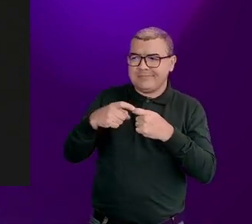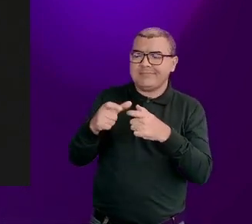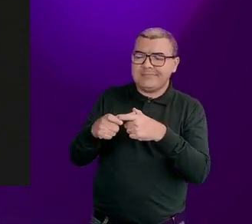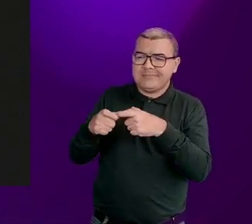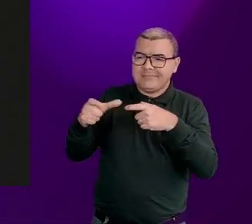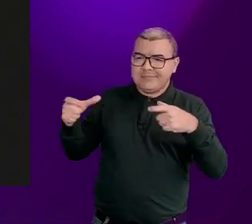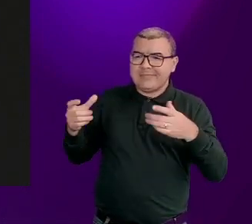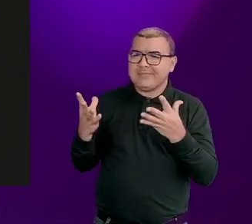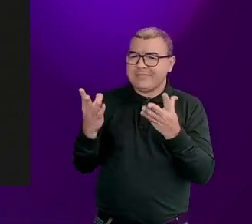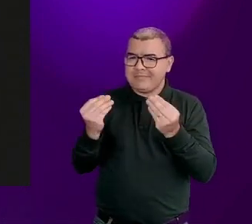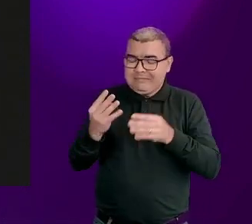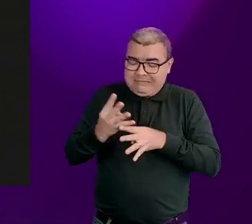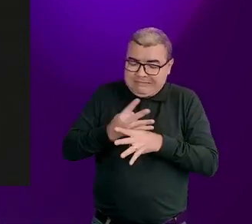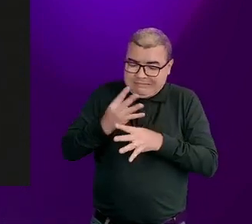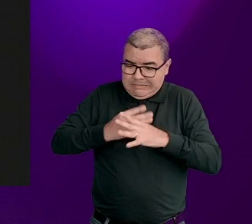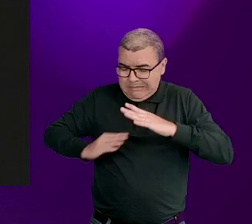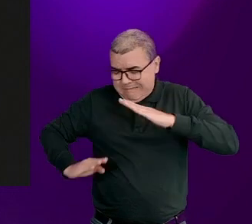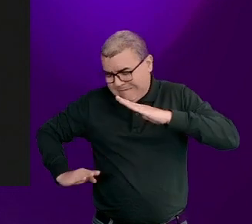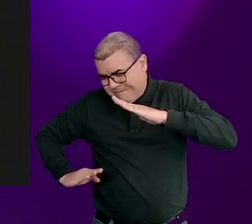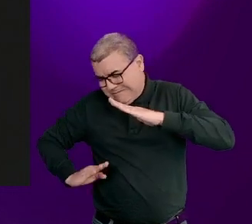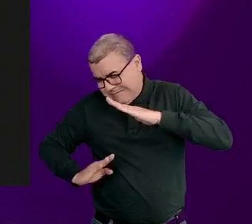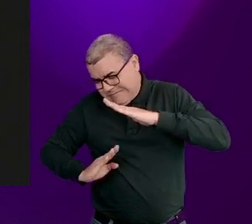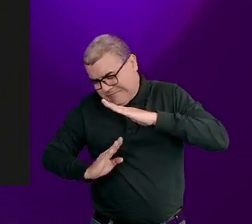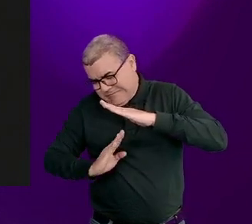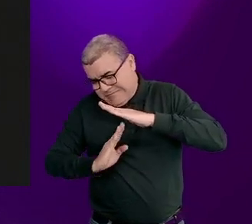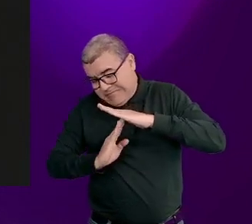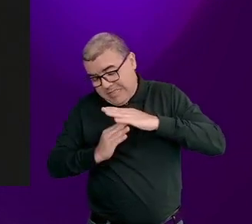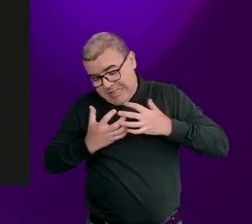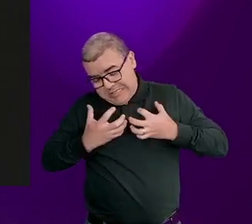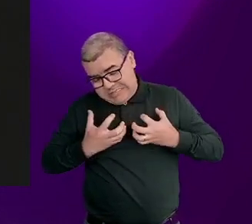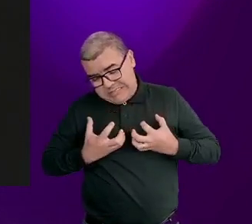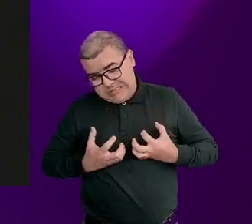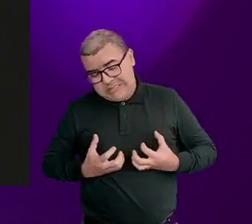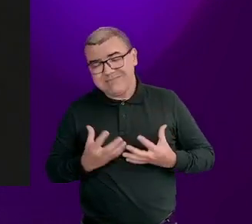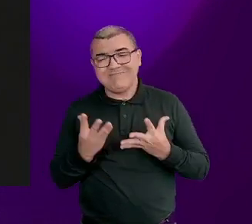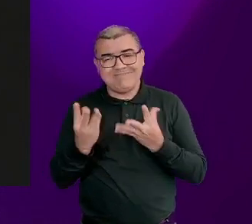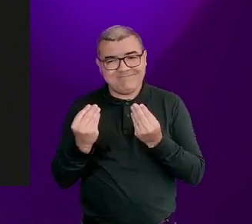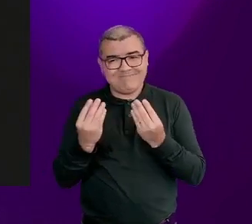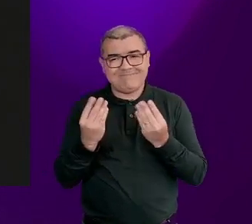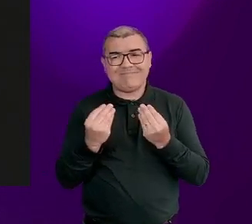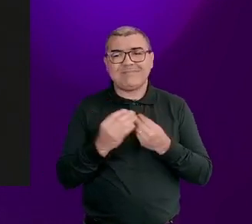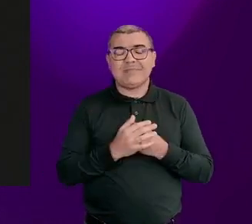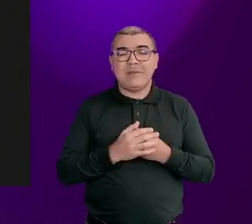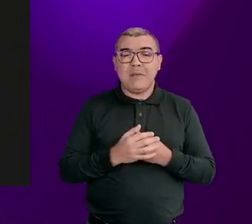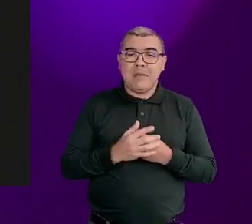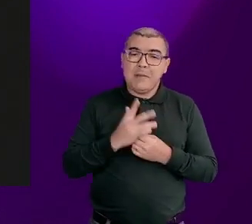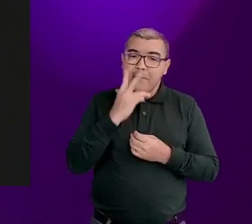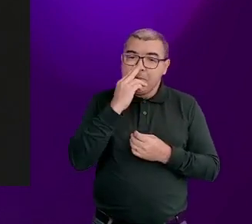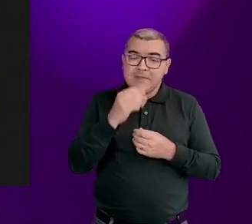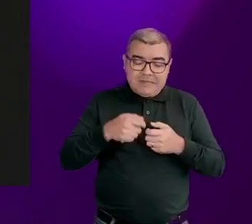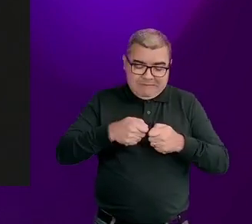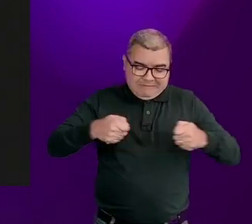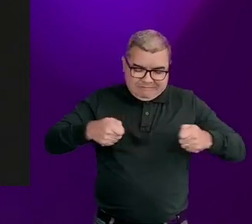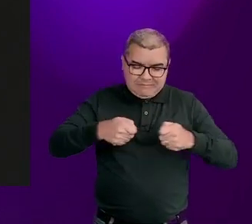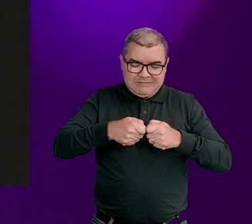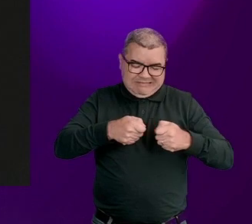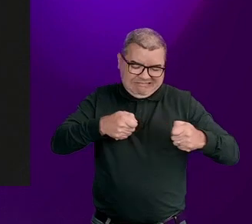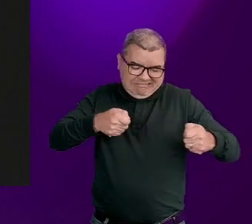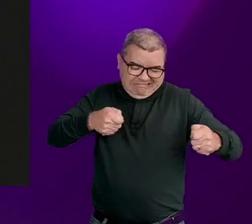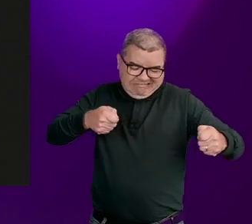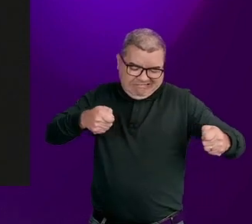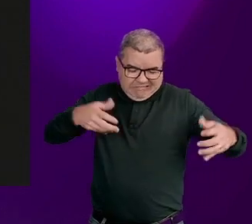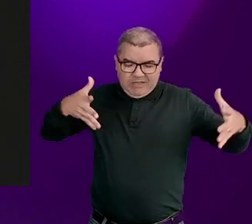dizendo, que levou a resiliência a um estado de exaustão, né? Como um elástico que estira mais do que pode,